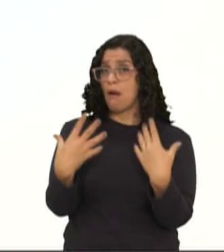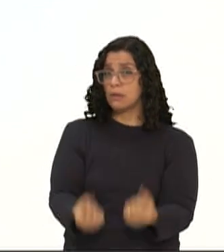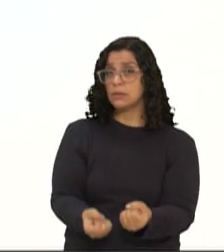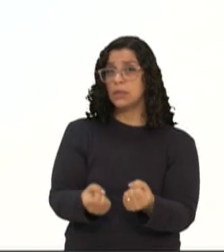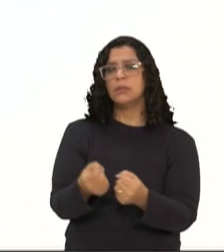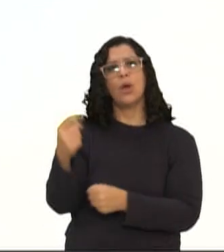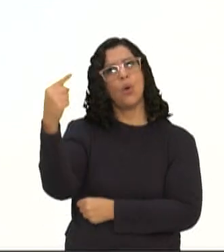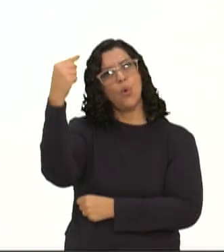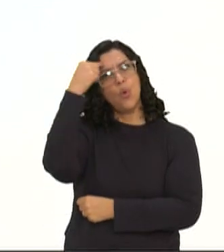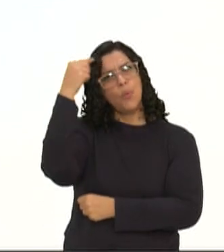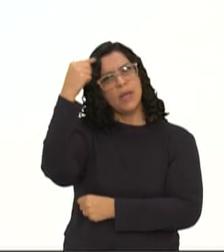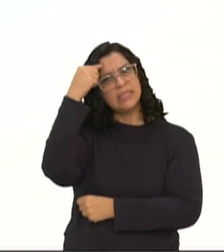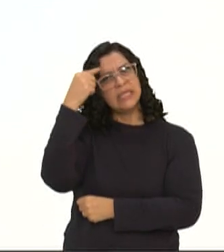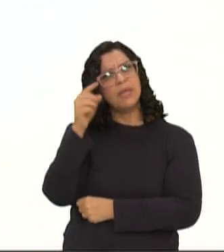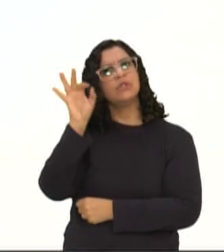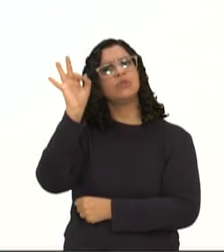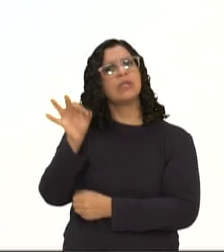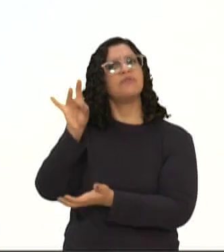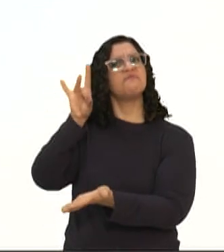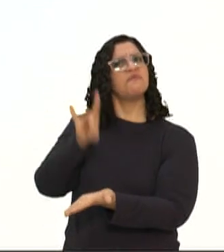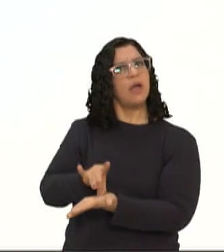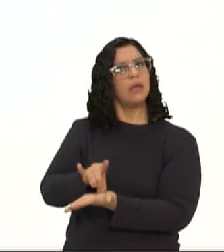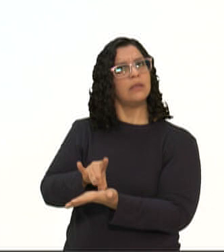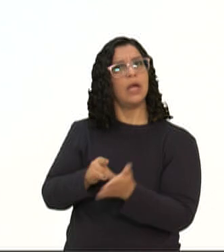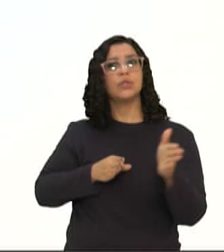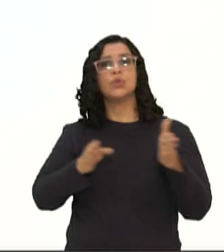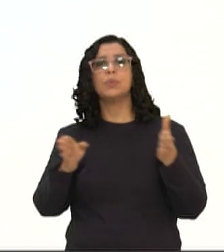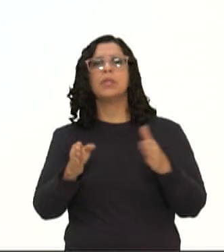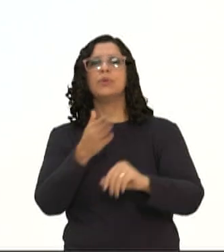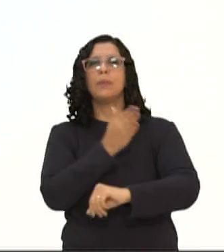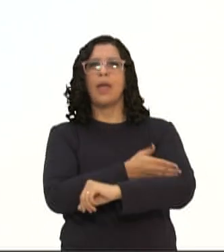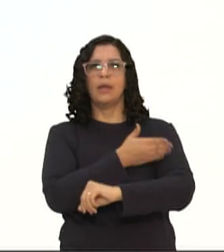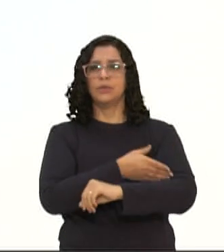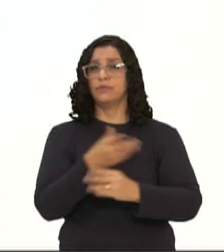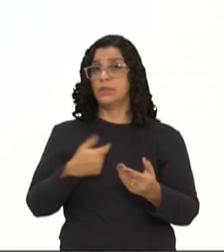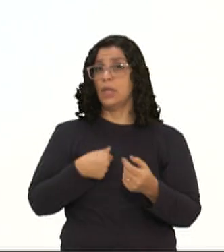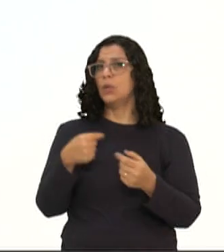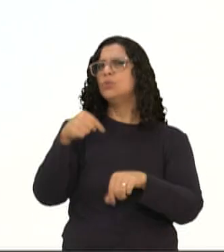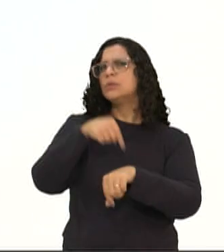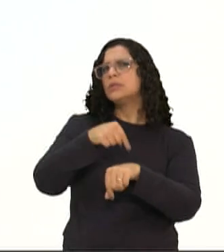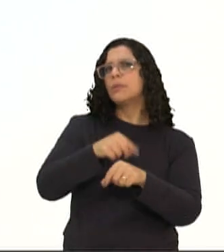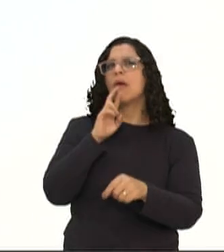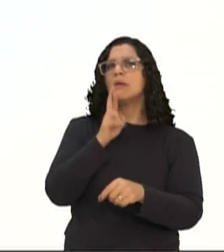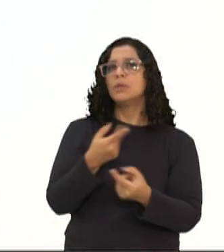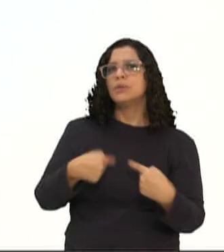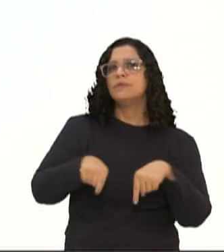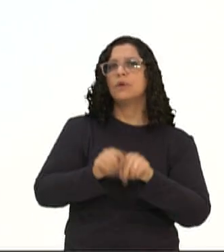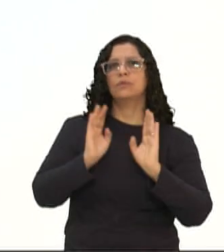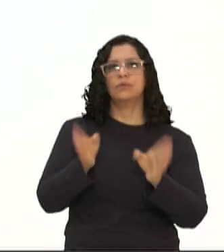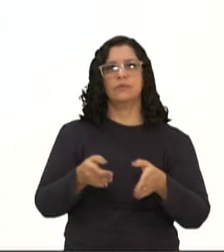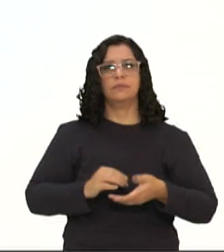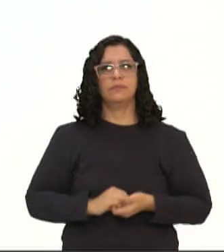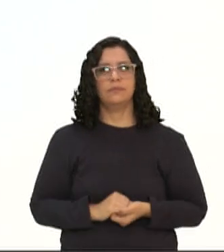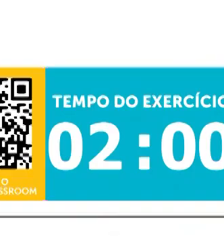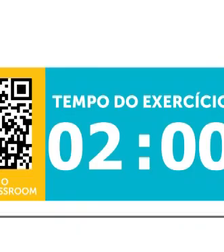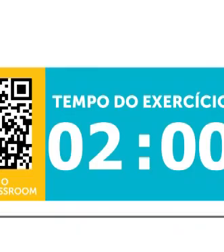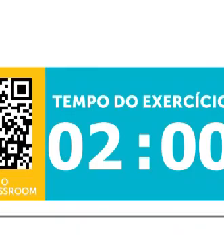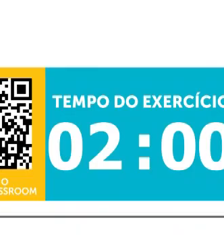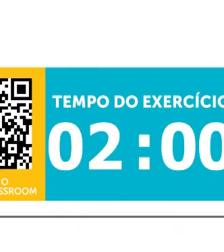um pensamento ser considerado verdadeiro durante a Idade Média? Vocês têm uns minutinhos para responder e a gente já retorna.